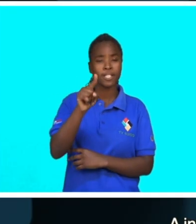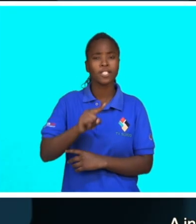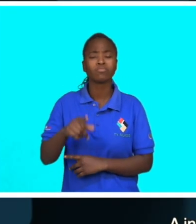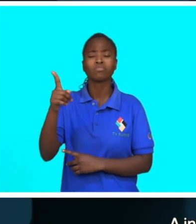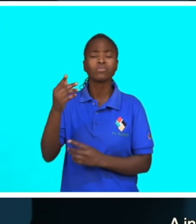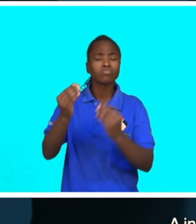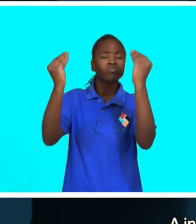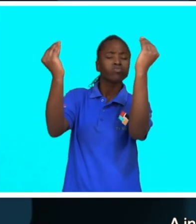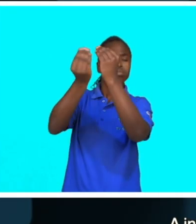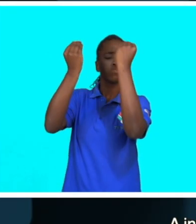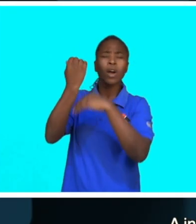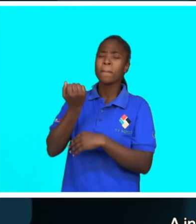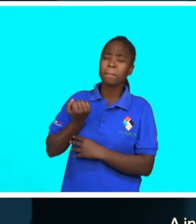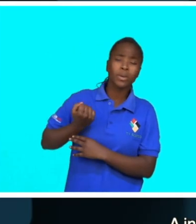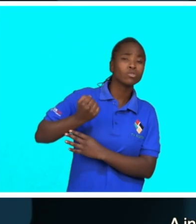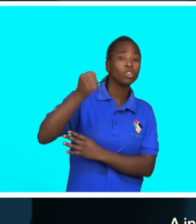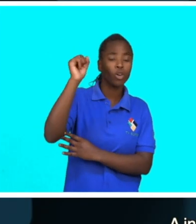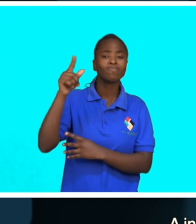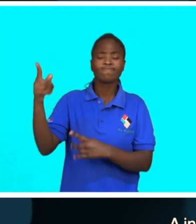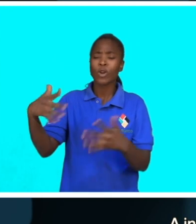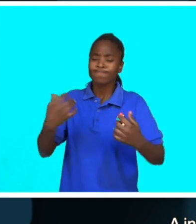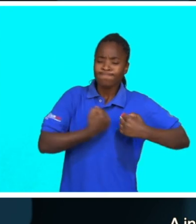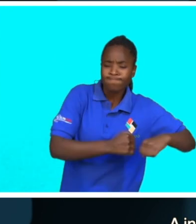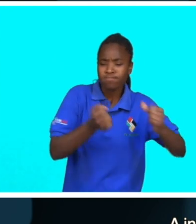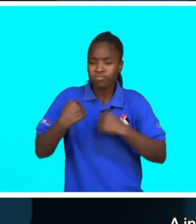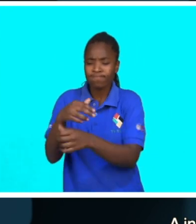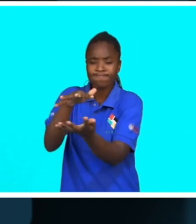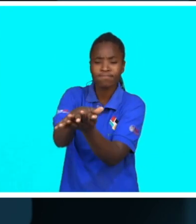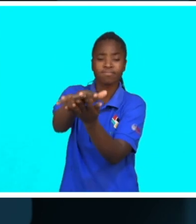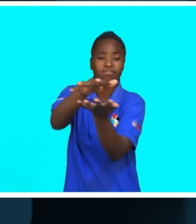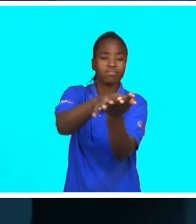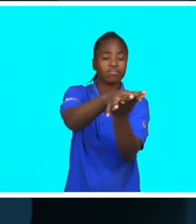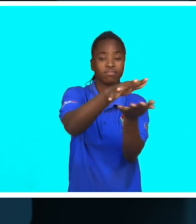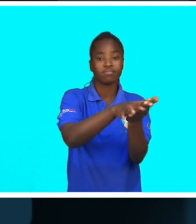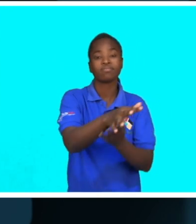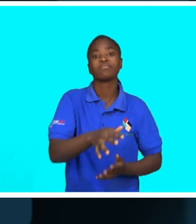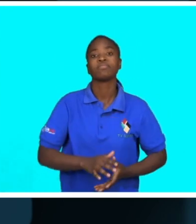A iniciativa Rapariga BIS prevê formar um milhão de mentoras.